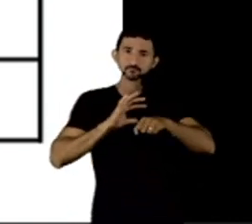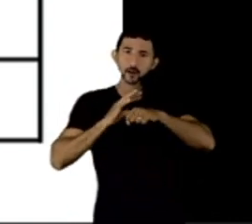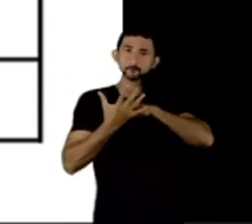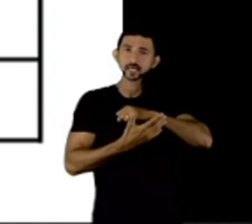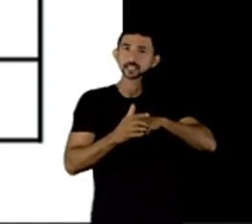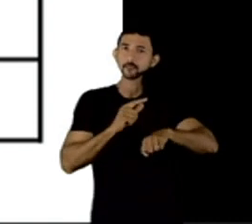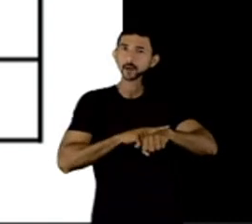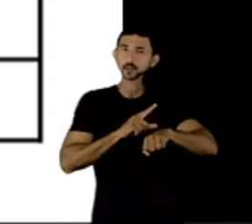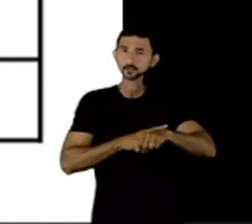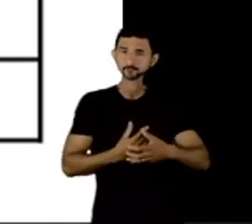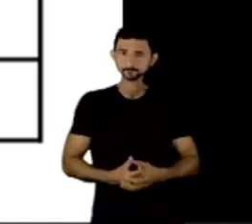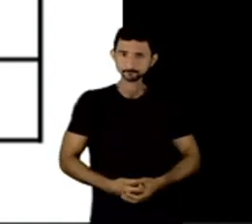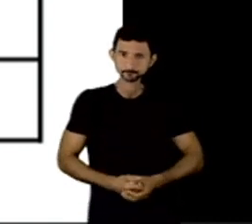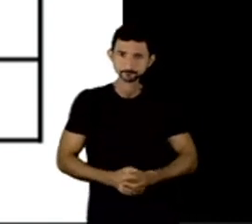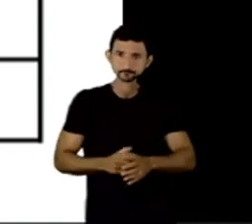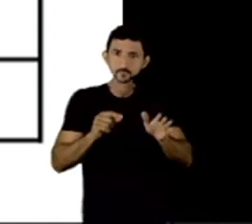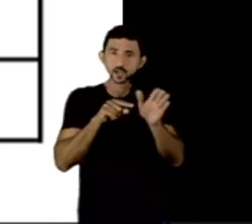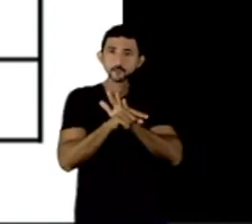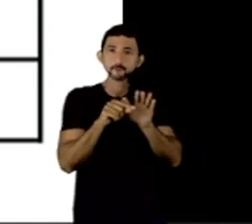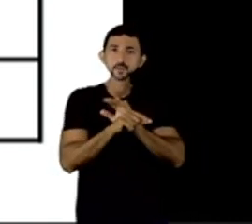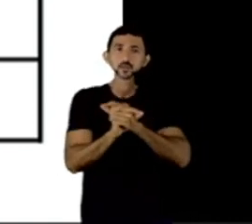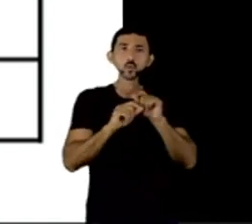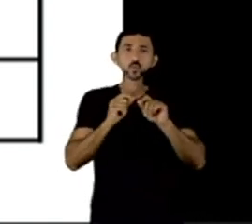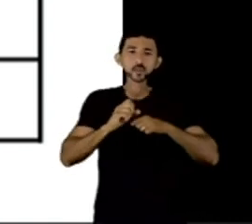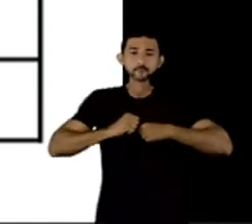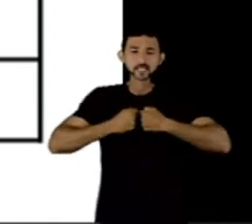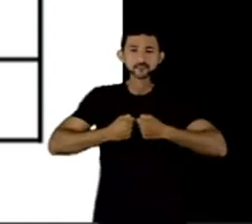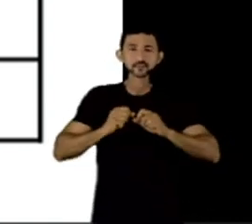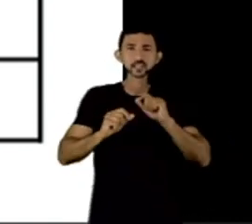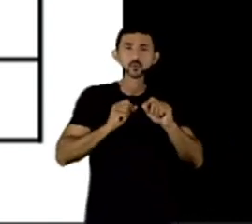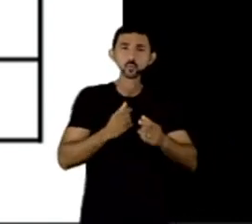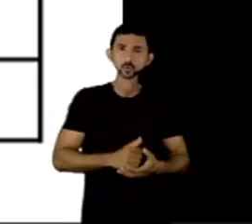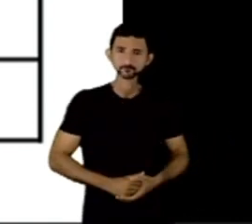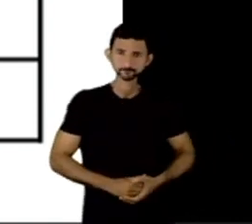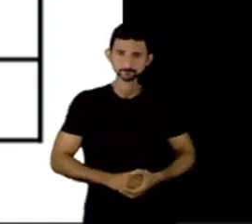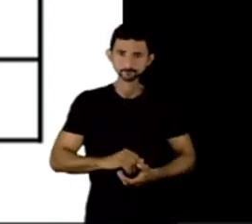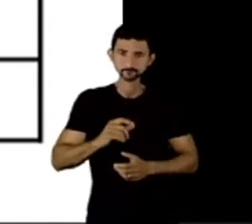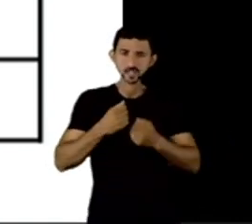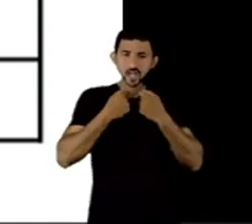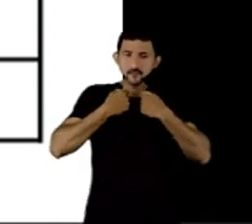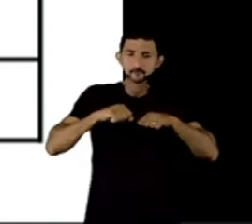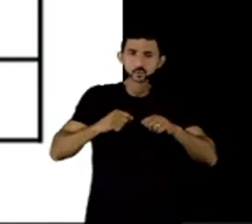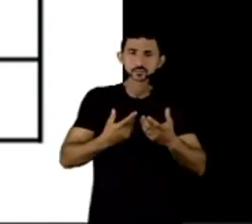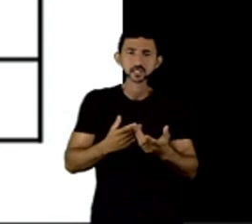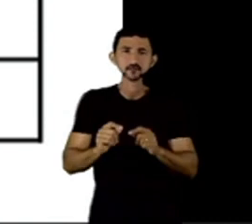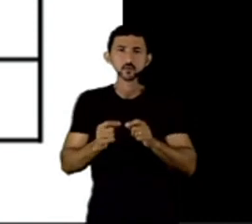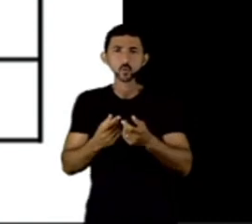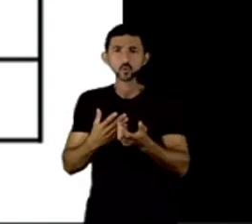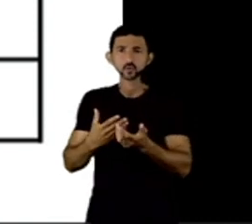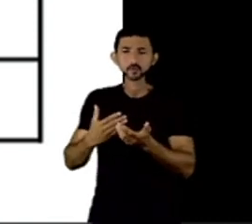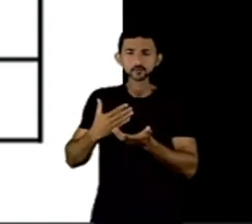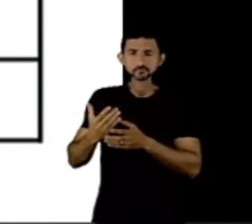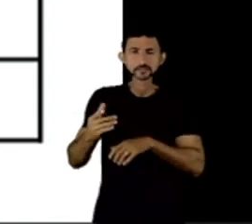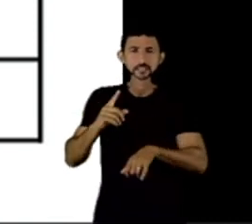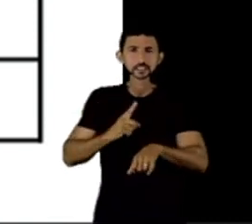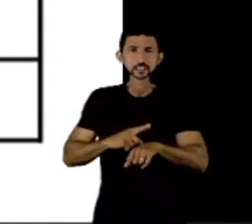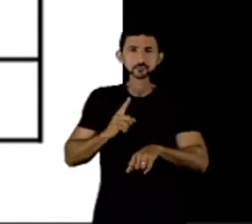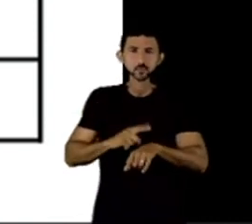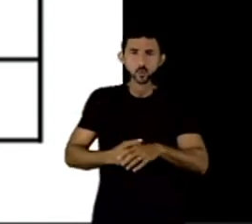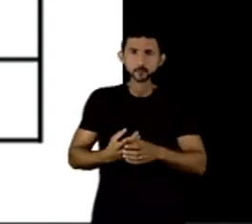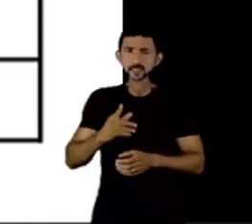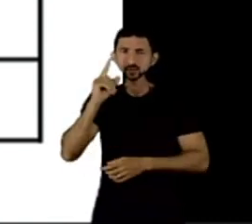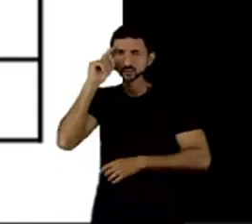pandemia e os argumentos que ele usa para ser essa ideia quais são? É impossível você passar por